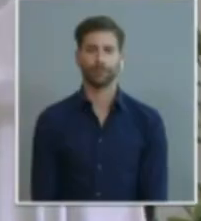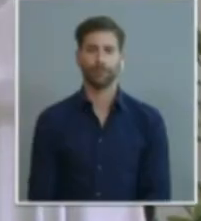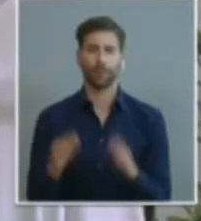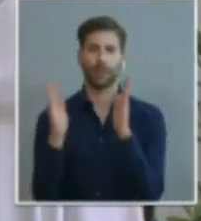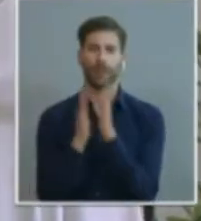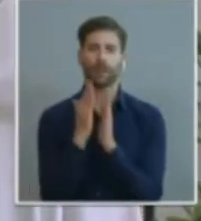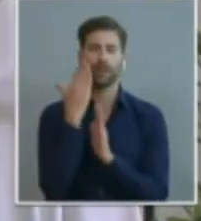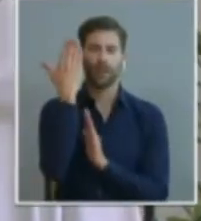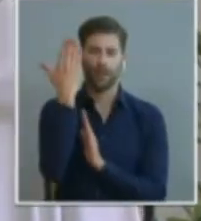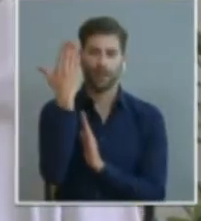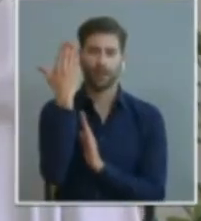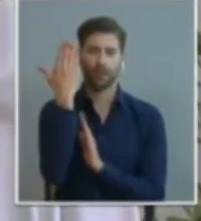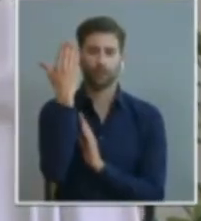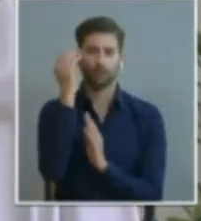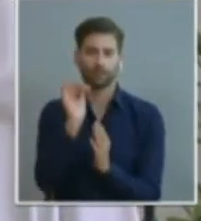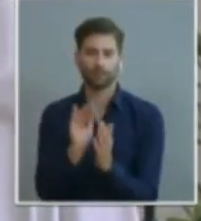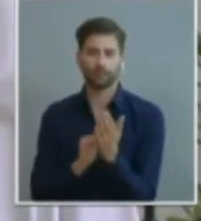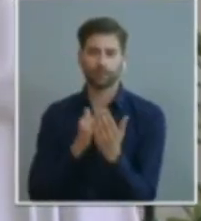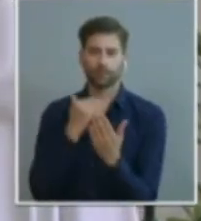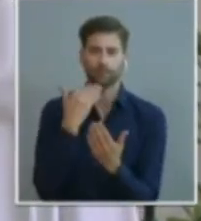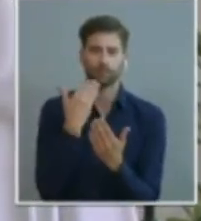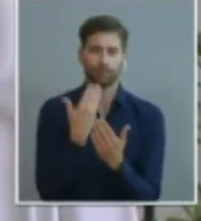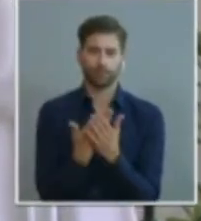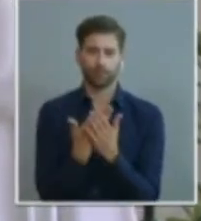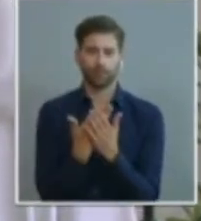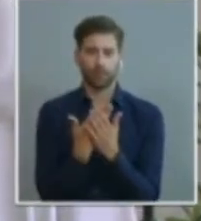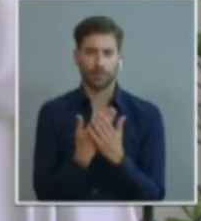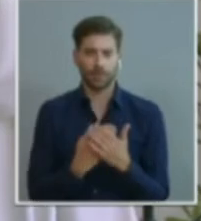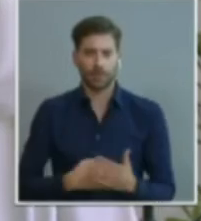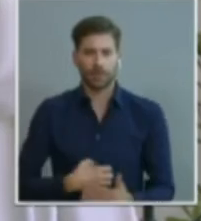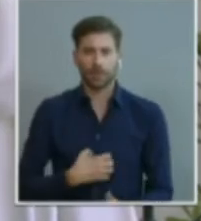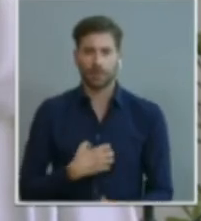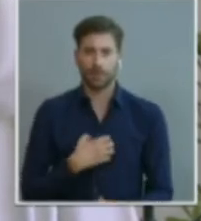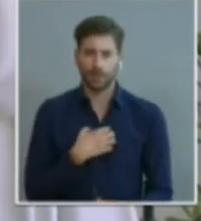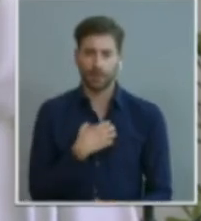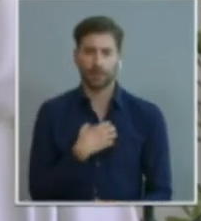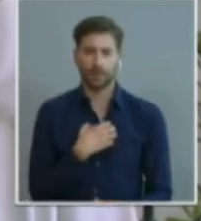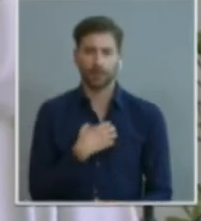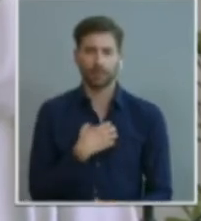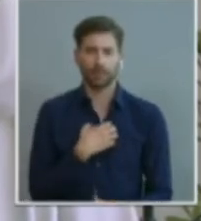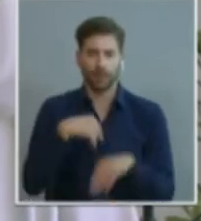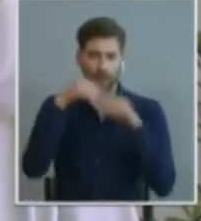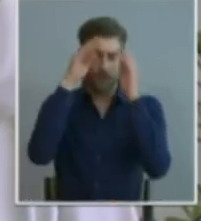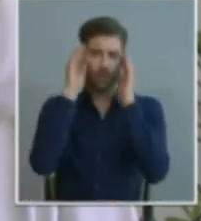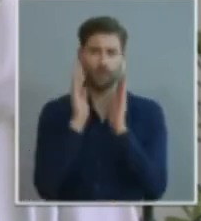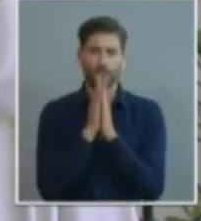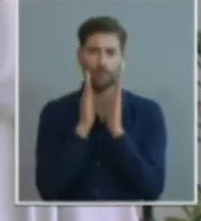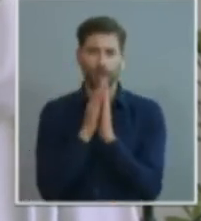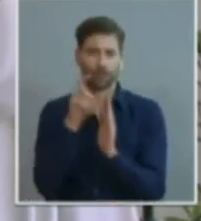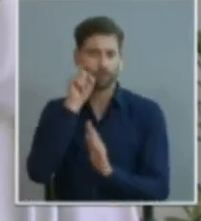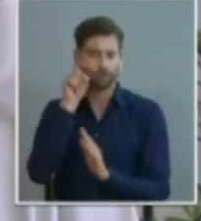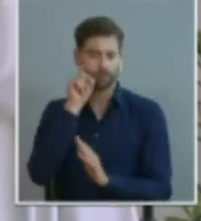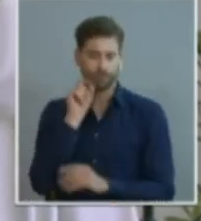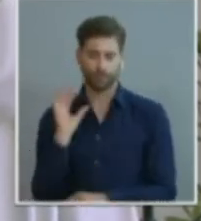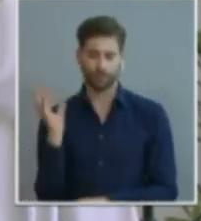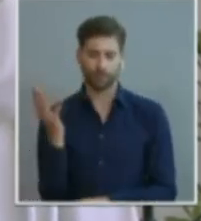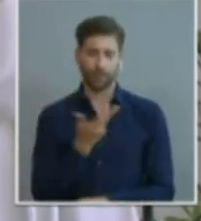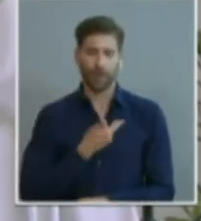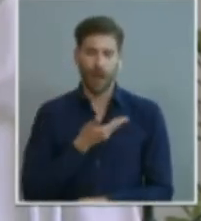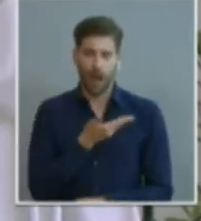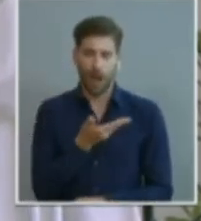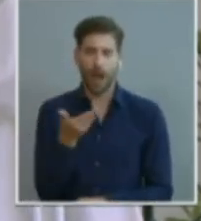vos faça sentir, sempre e em toda a parte, a proteção da Virgem Santíssima, pela